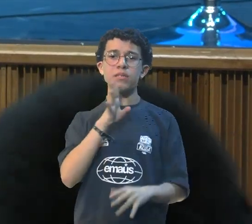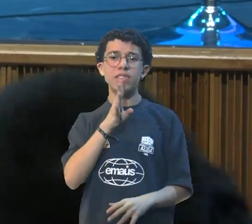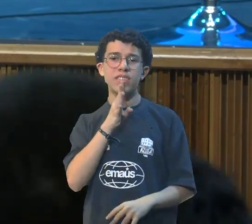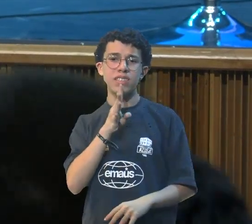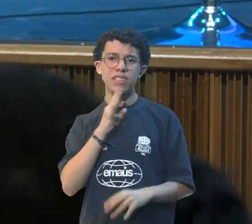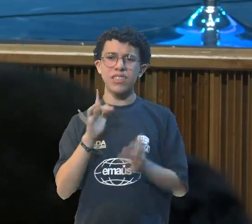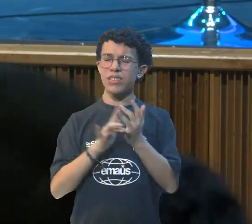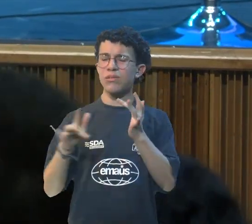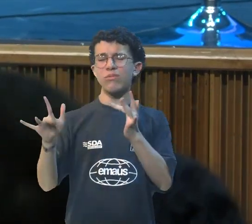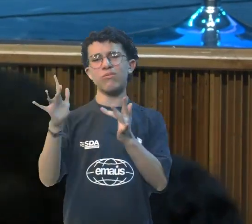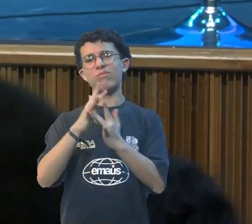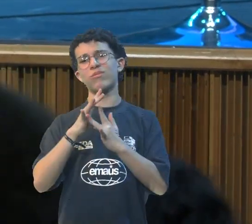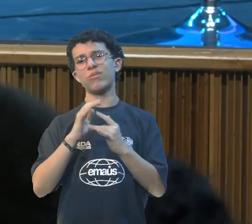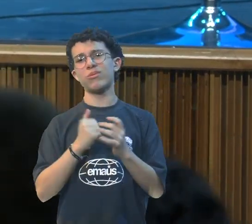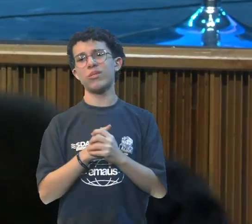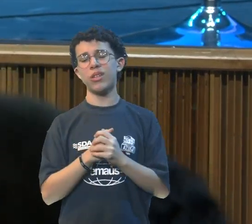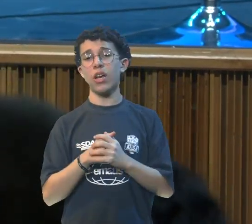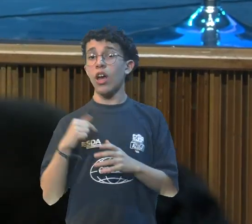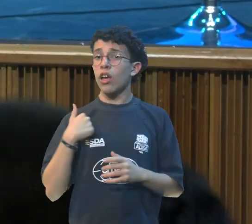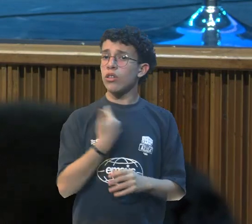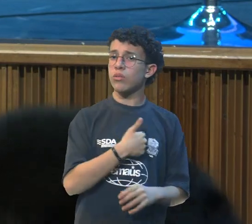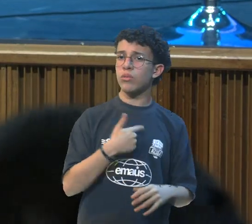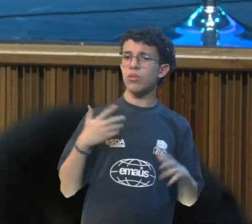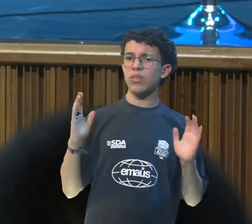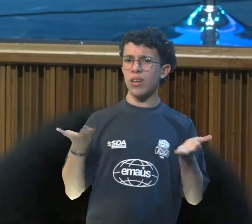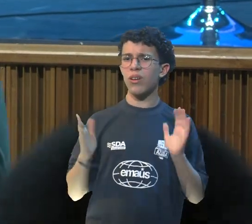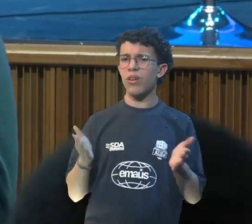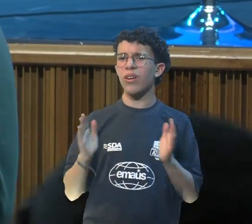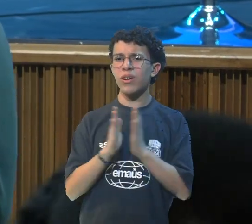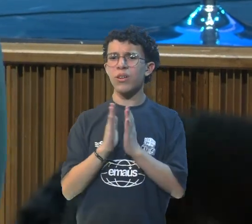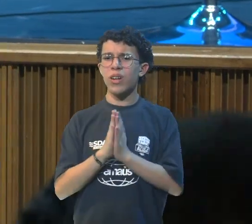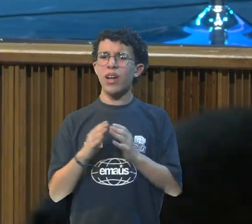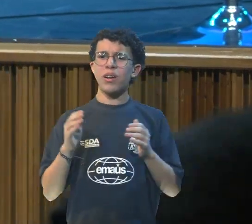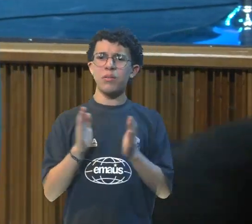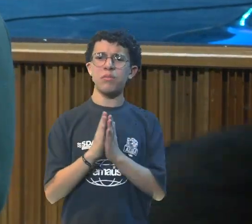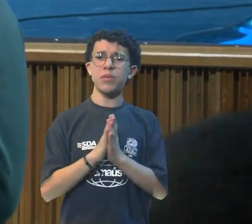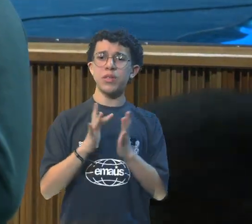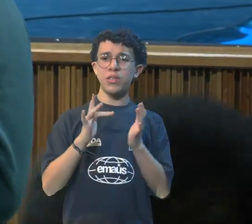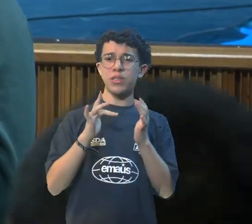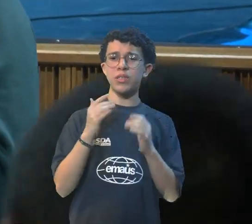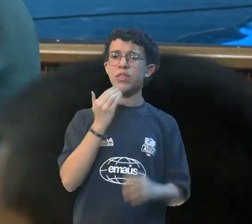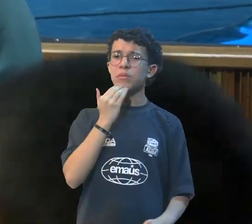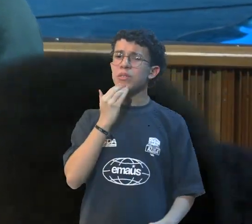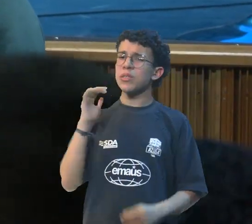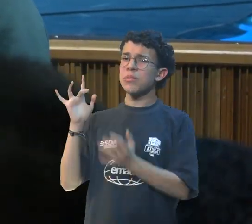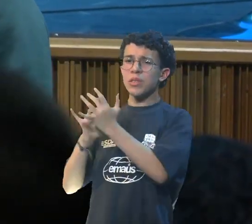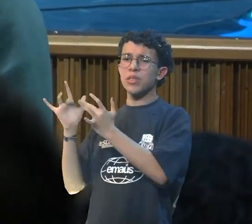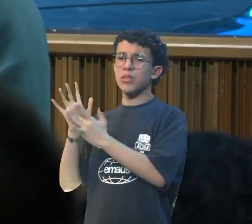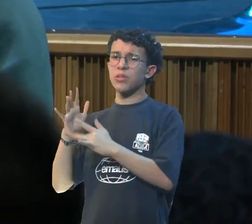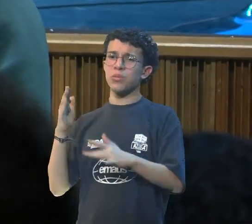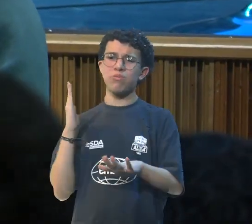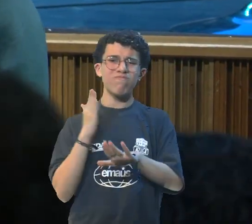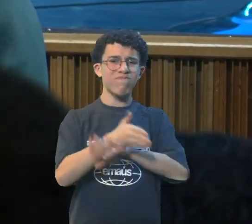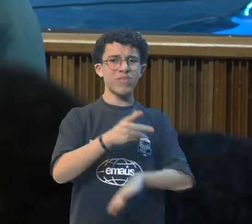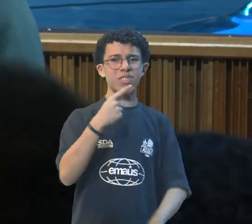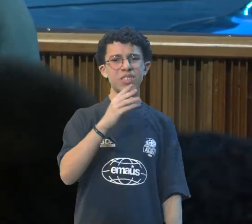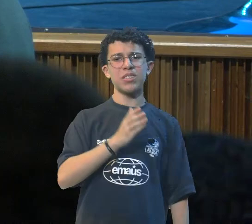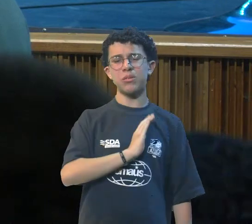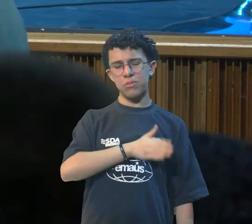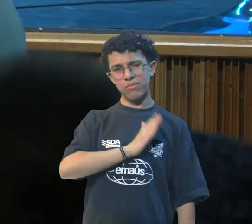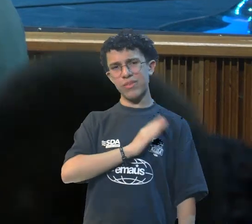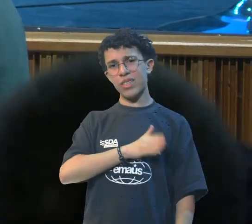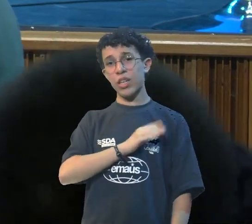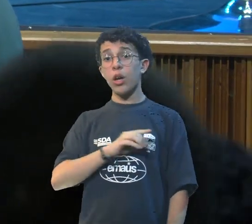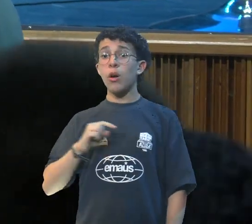Jesus. Nós vamos orar pedindo para Jesus entrar dentro do seu coração. Mas além de orar, eu vou te pedir algo